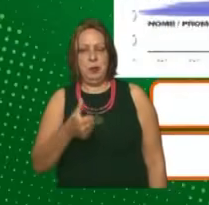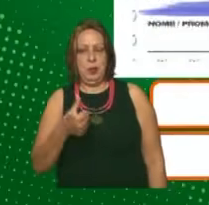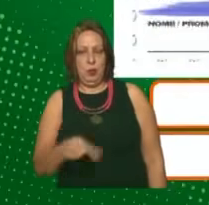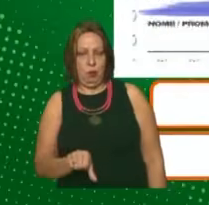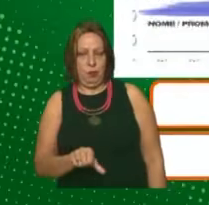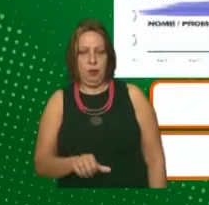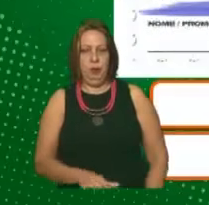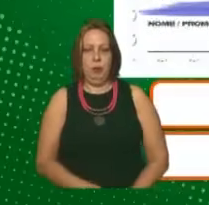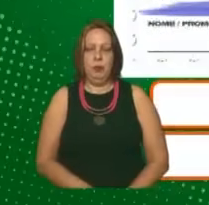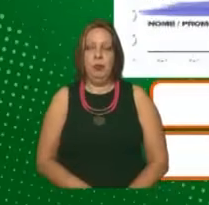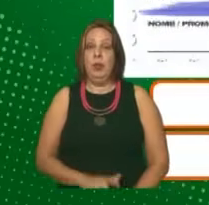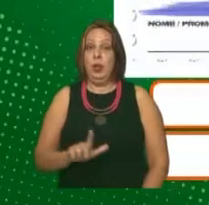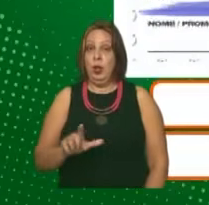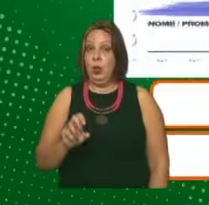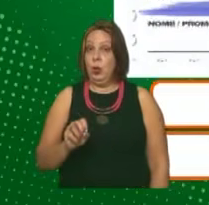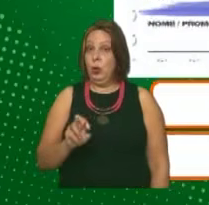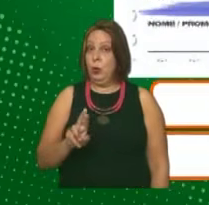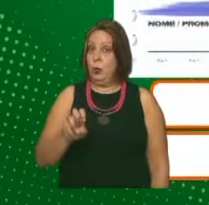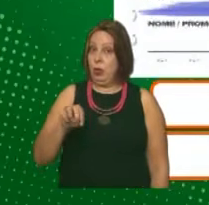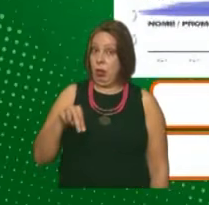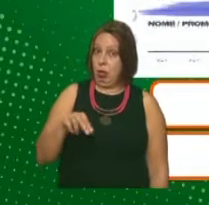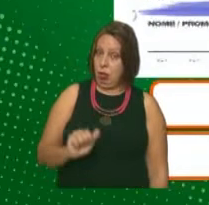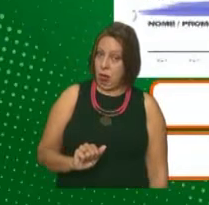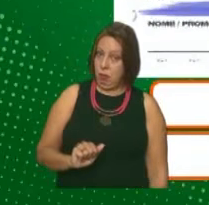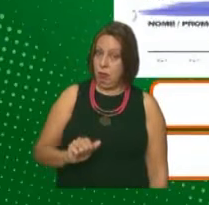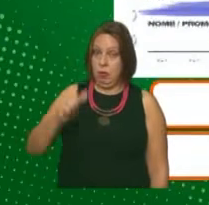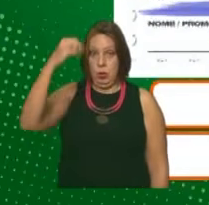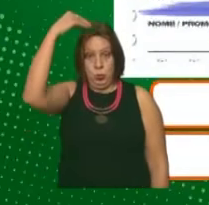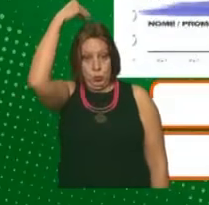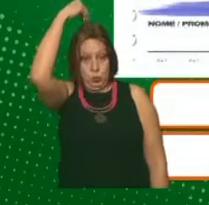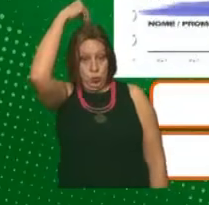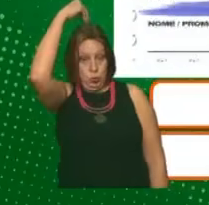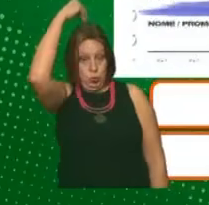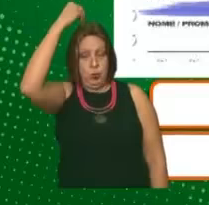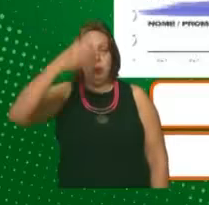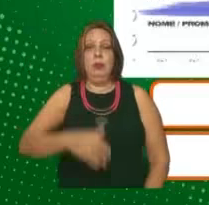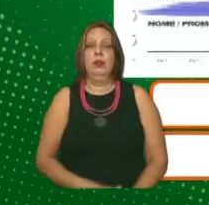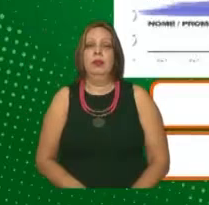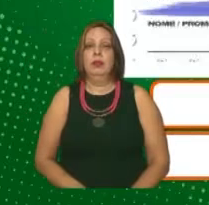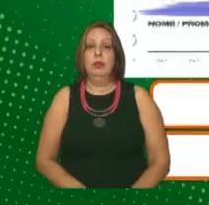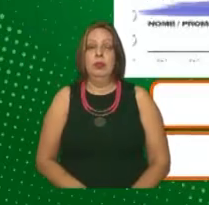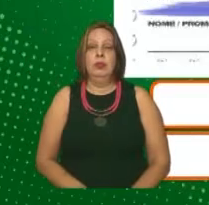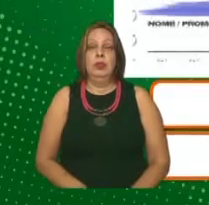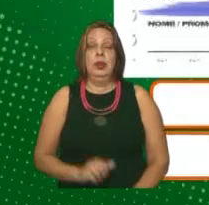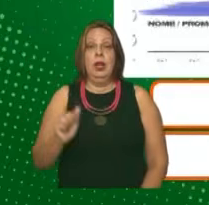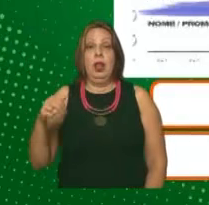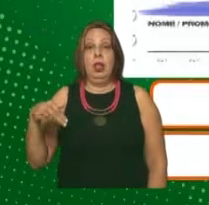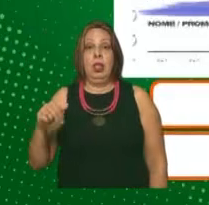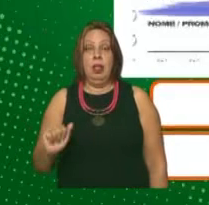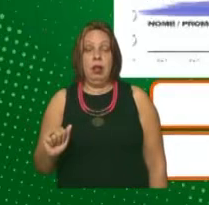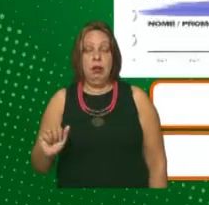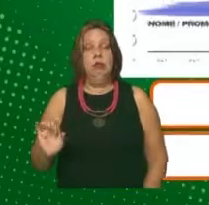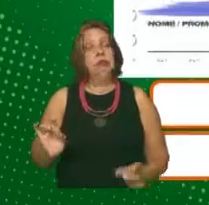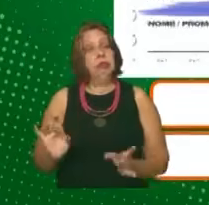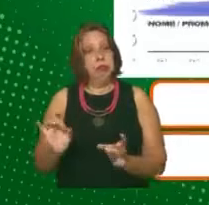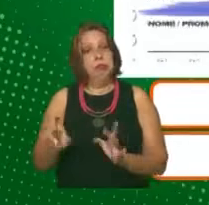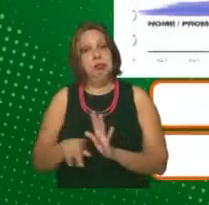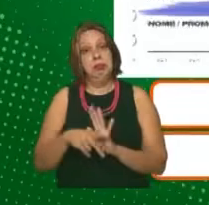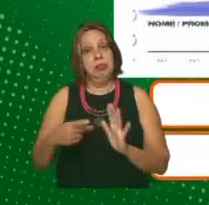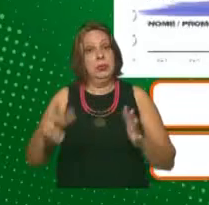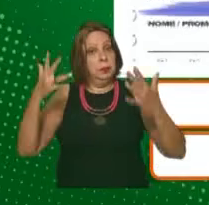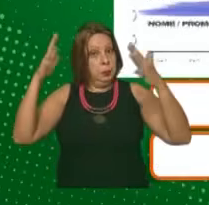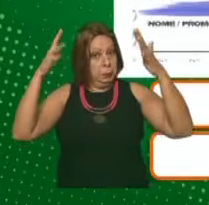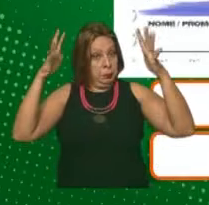004769, Lorena Vitória, né? São Cristóvão é a cidade. Ana Cristina e Fiamma, mais um hoje, hein? Parabéns para